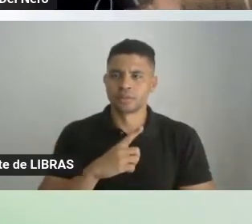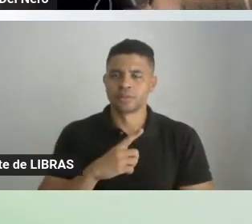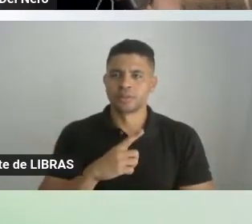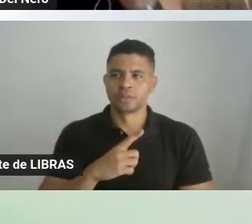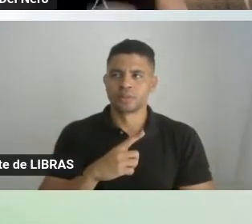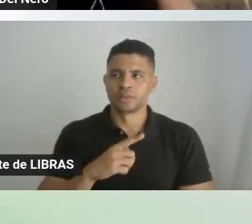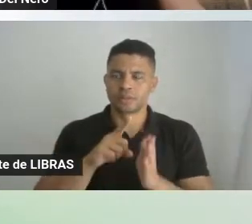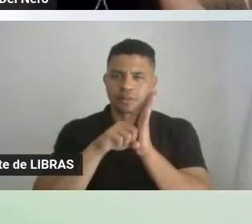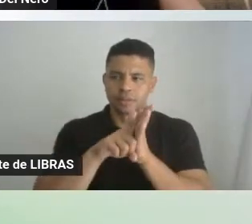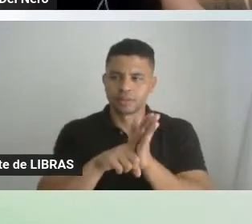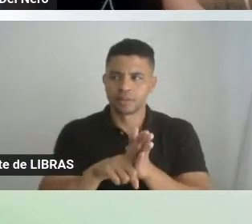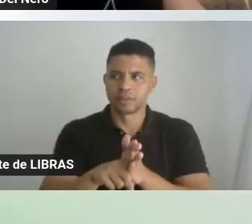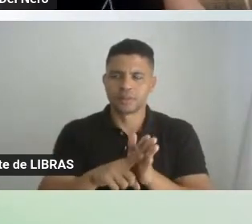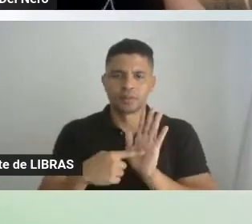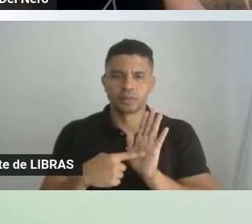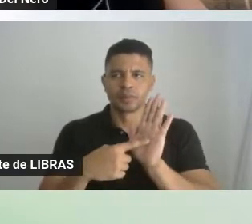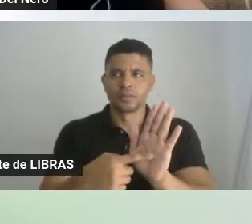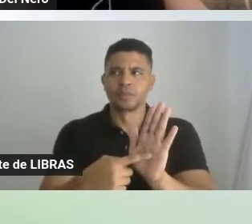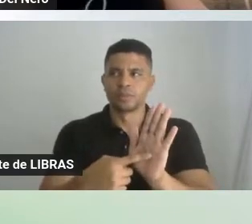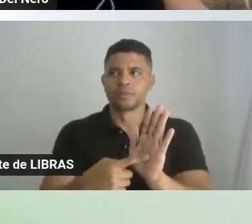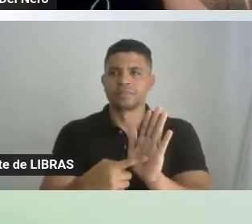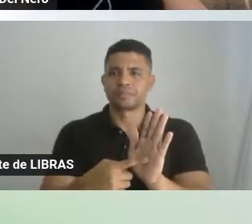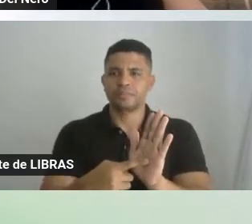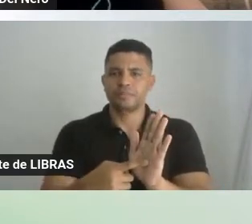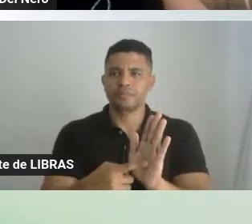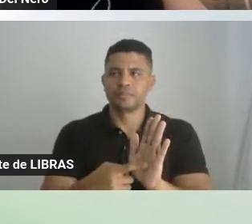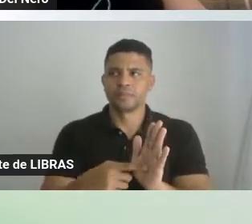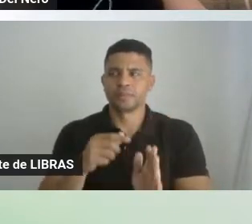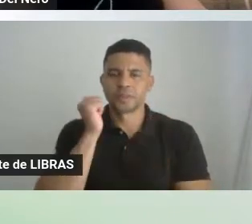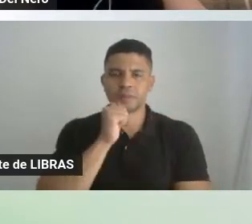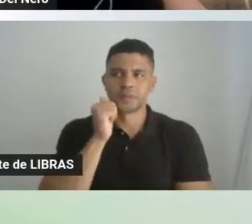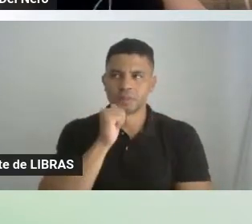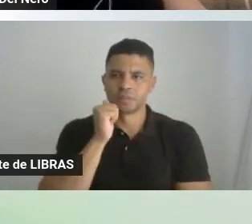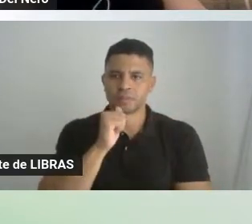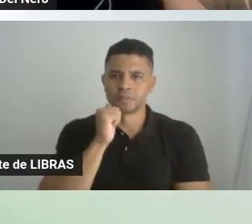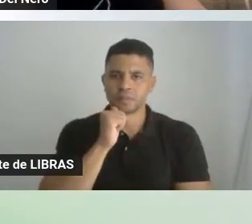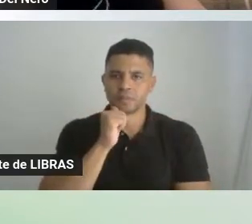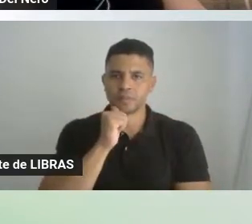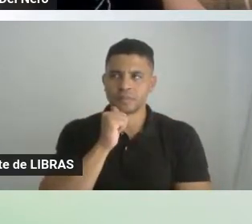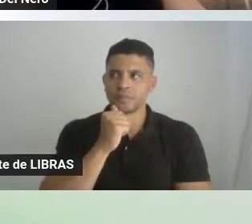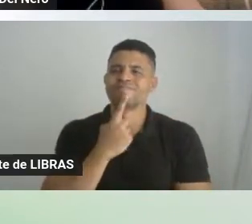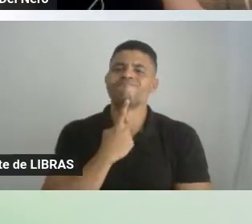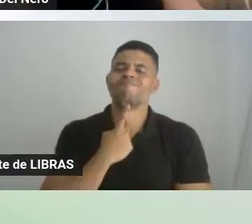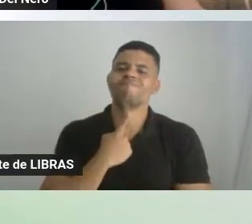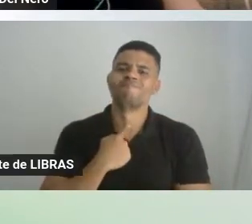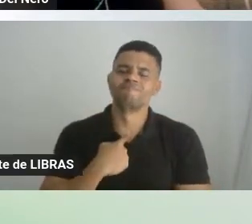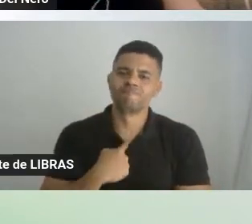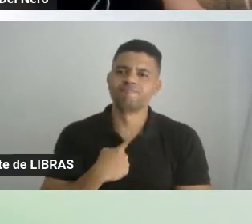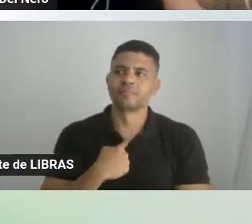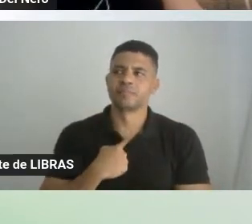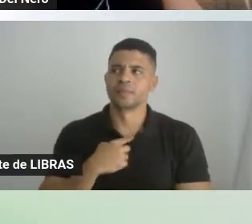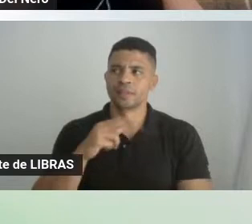é bastante impressionante, que as mulheres desejam ocupar as